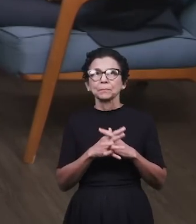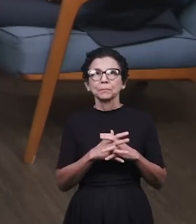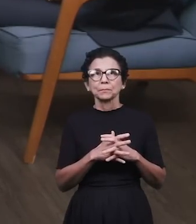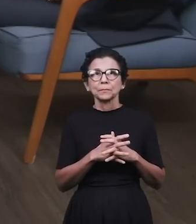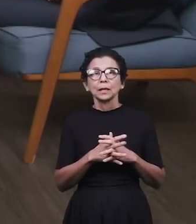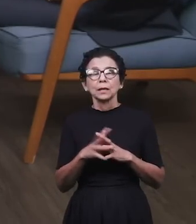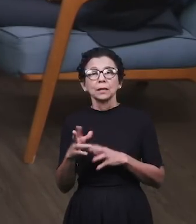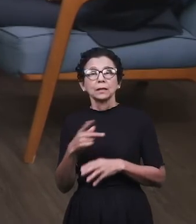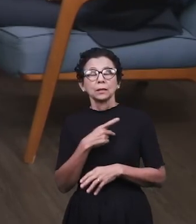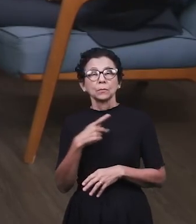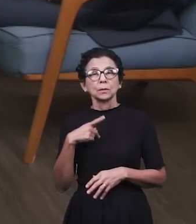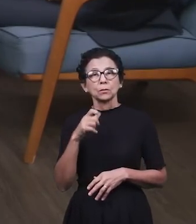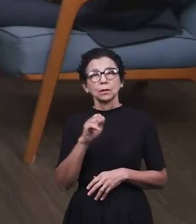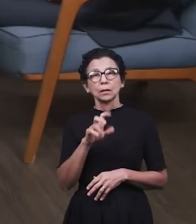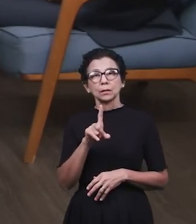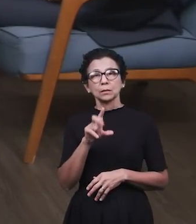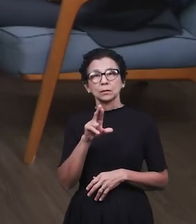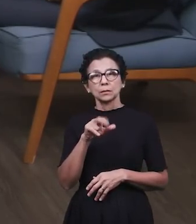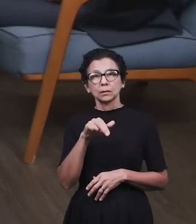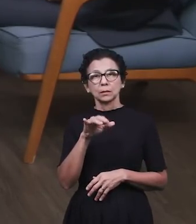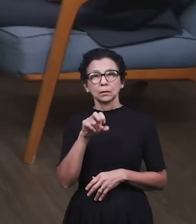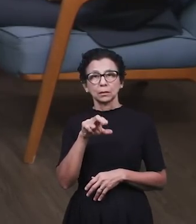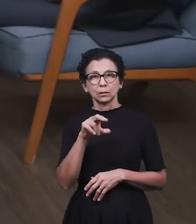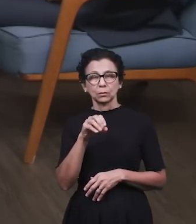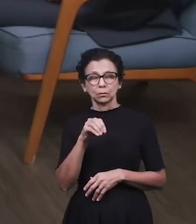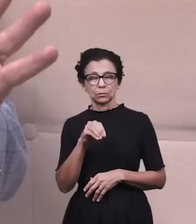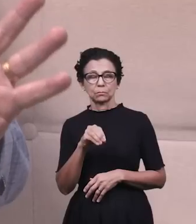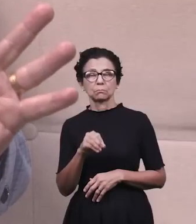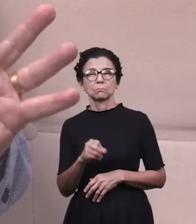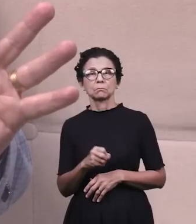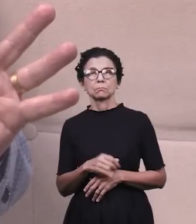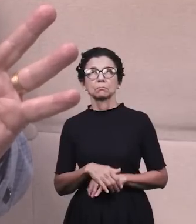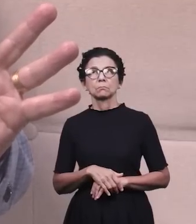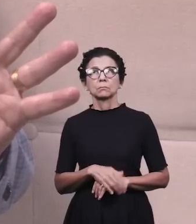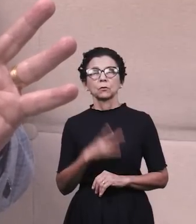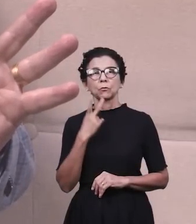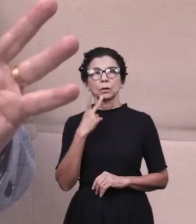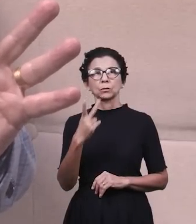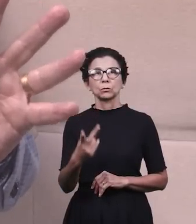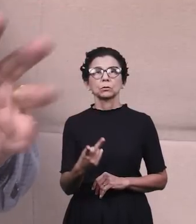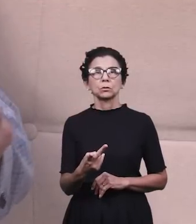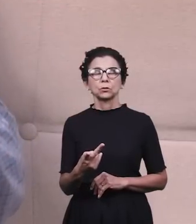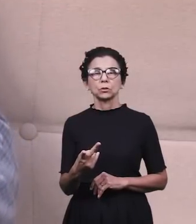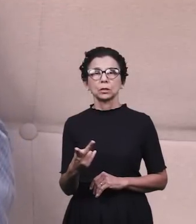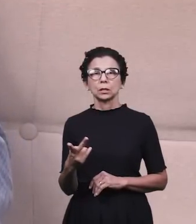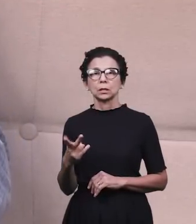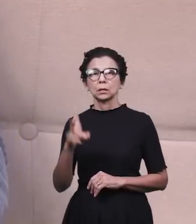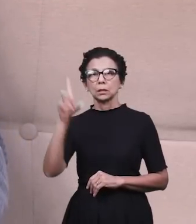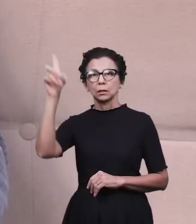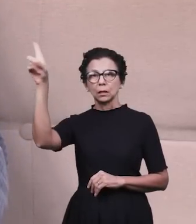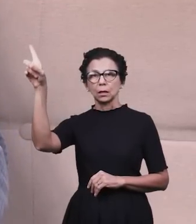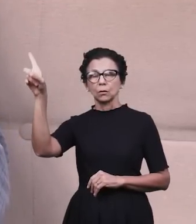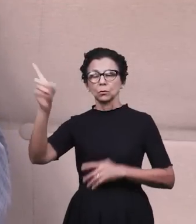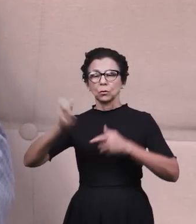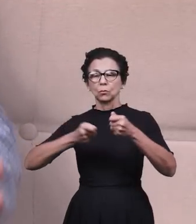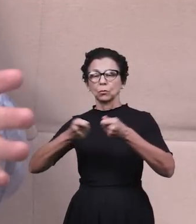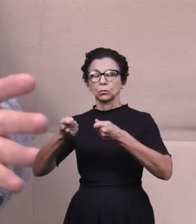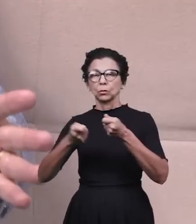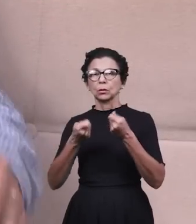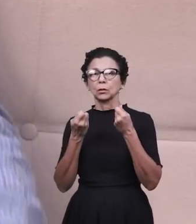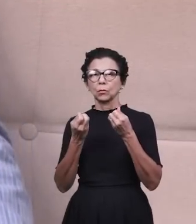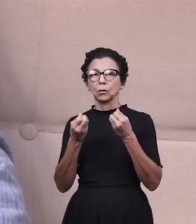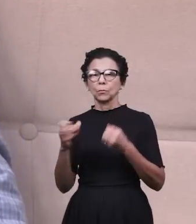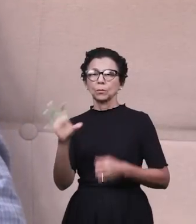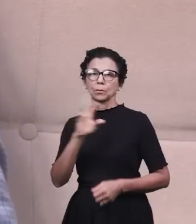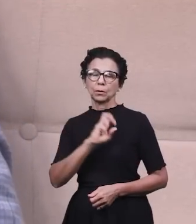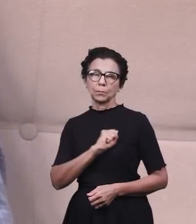o pastor Adriano colocou bem, ele é alicerçado pela confiança, que é a